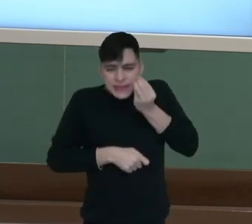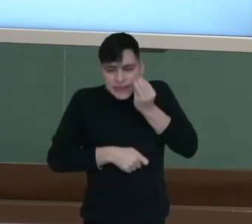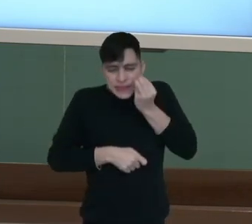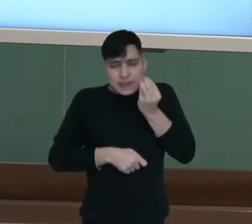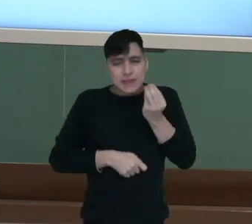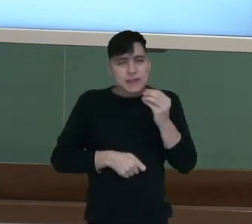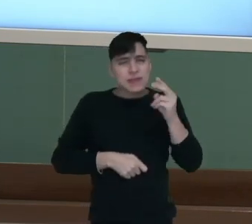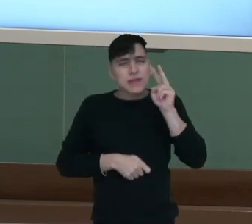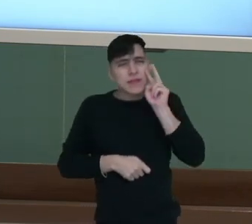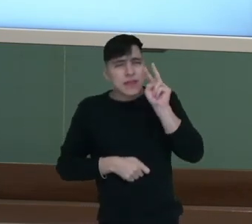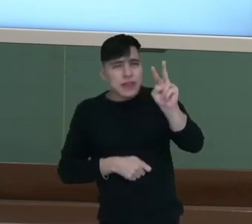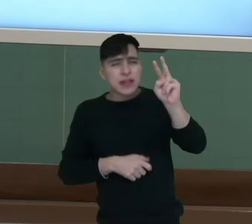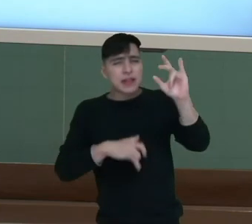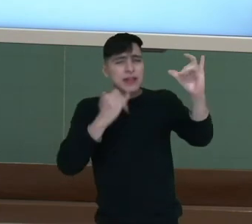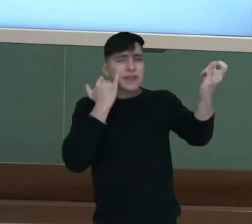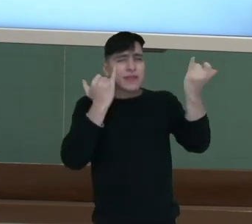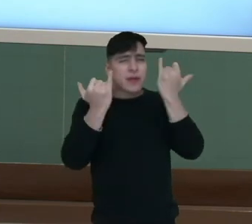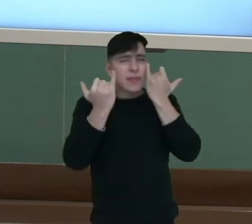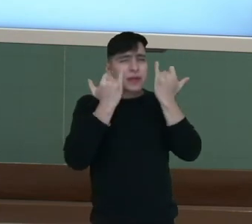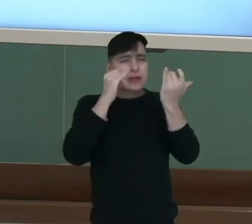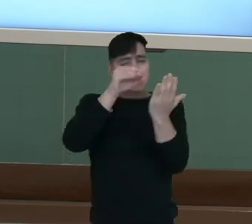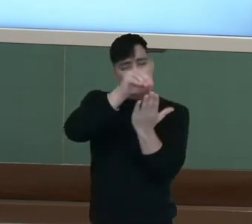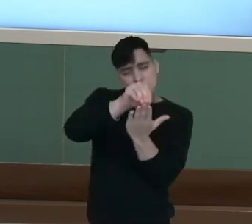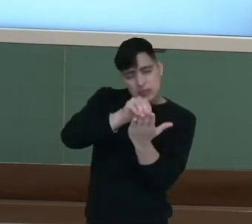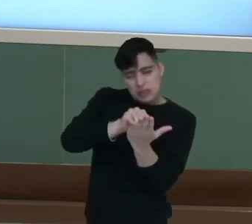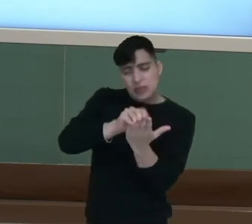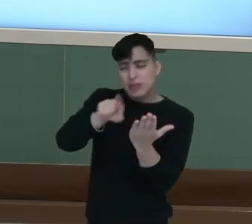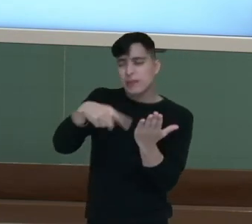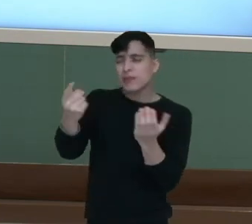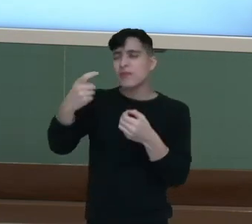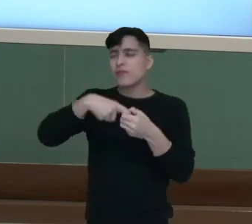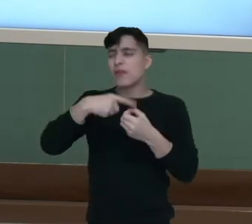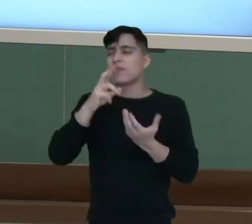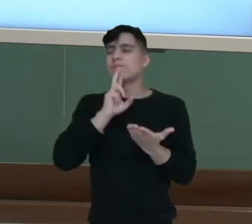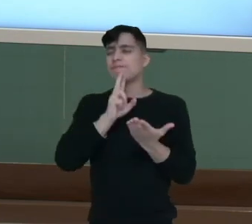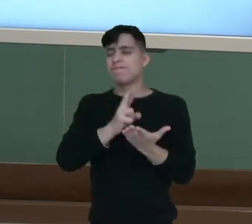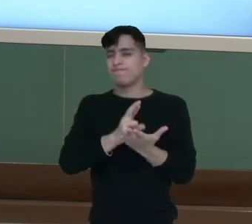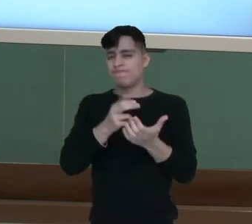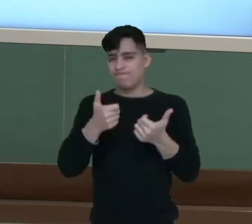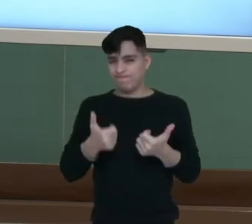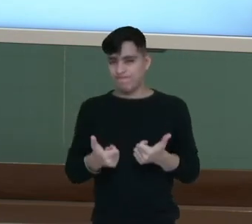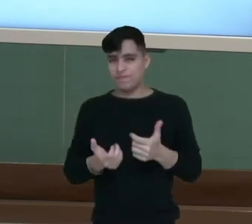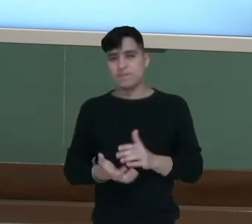dados, principalmente, que daqui a pouco a gente volta para responder essa questão.